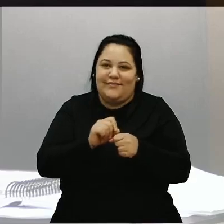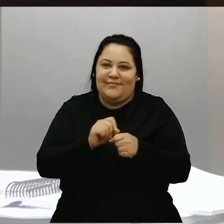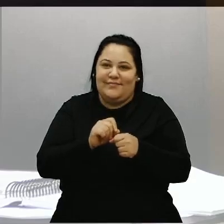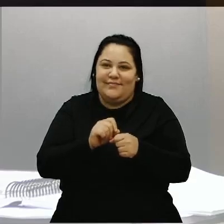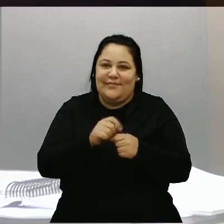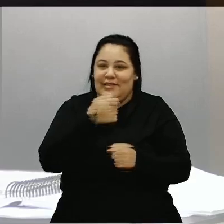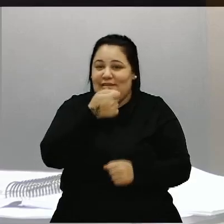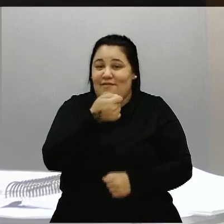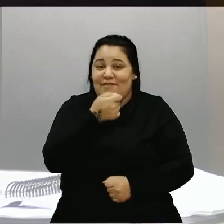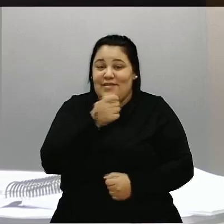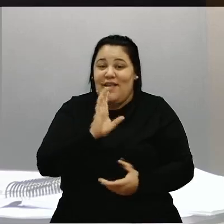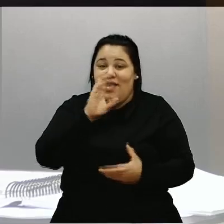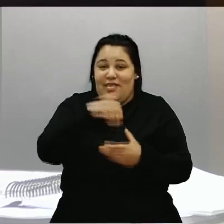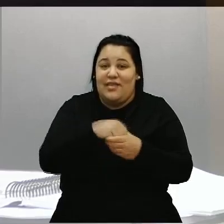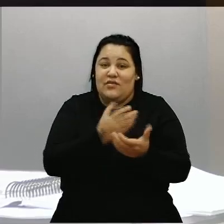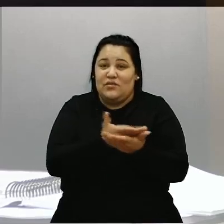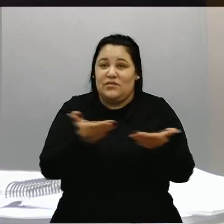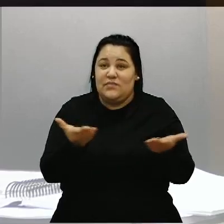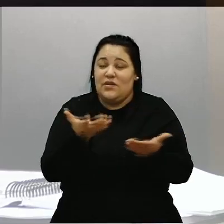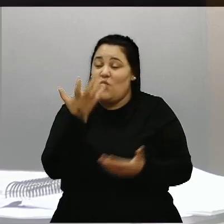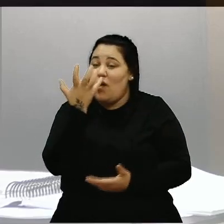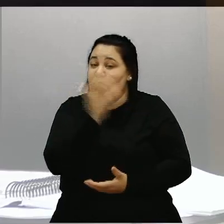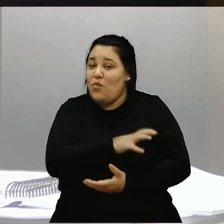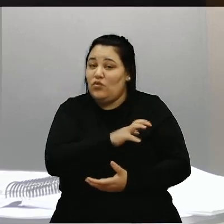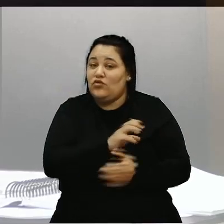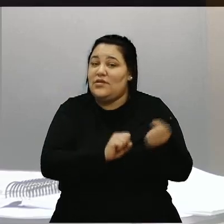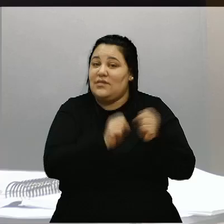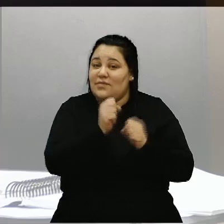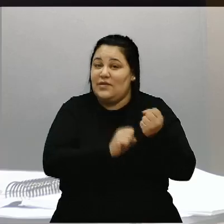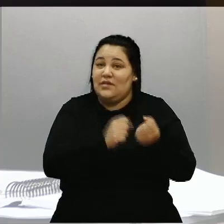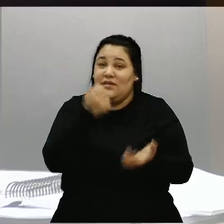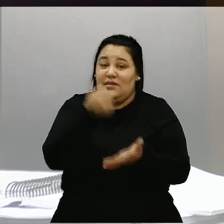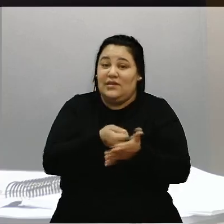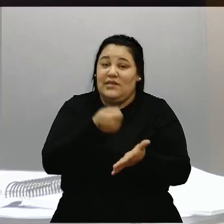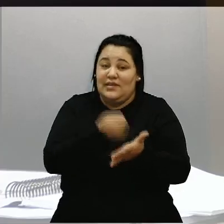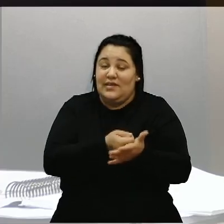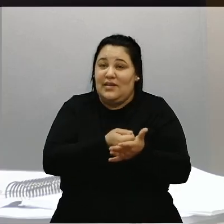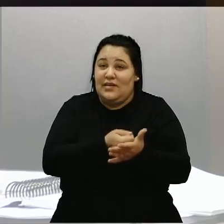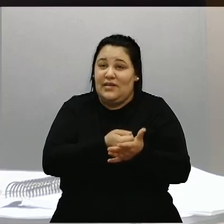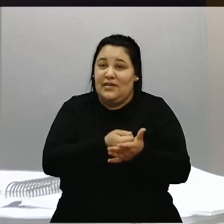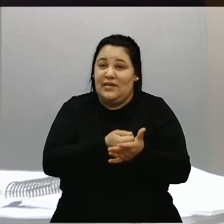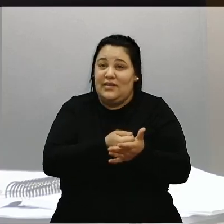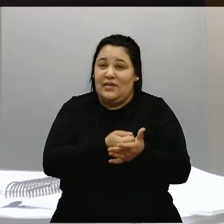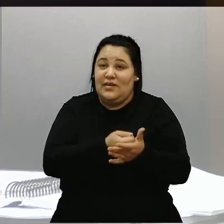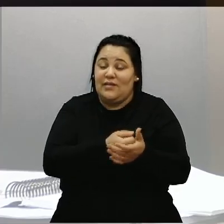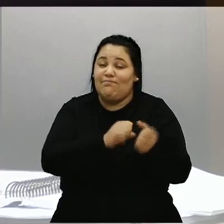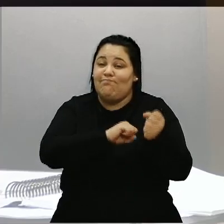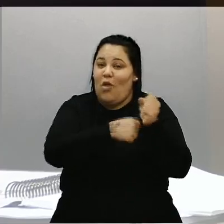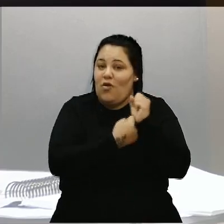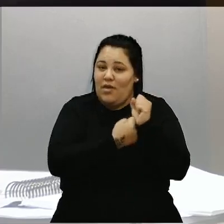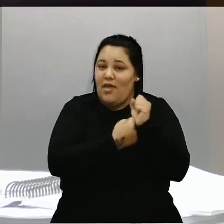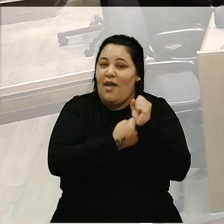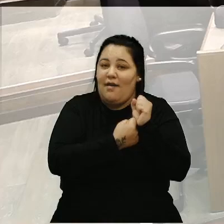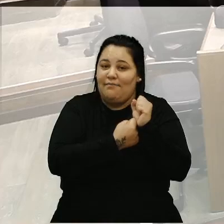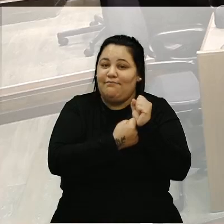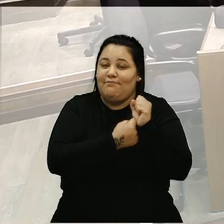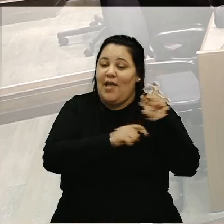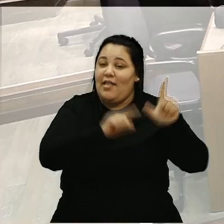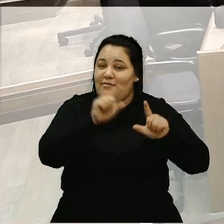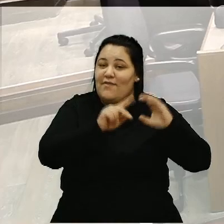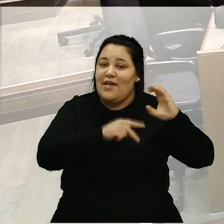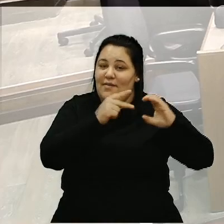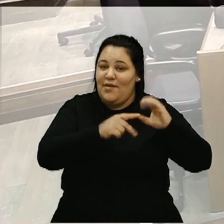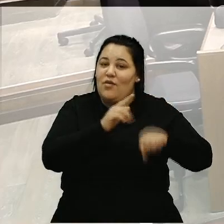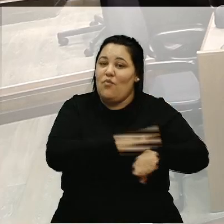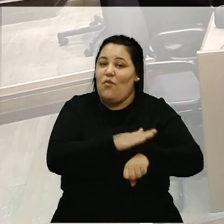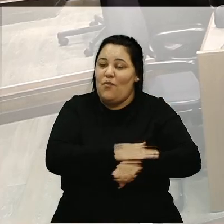de transparência. Então, ficou meu repúdio a essa empresa que tentaram censurar a imprensa da TV Câmara naquele momento. Obrigado. Verdade,